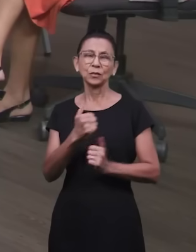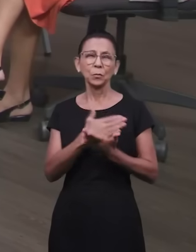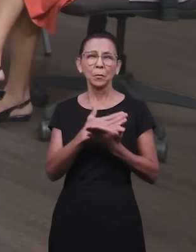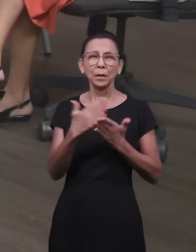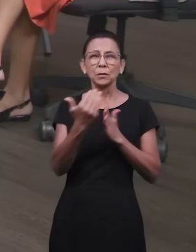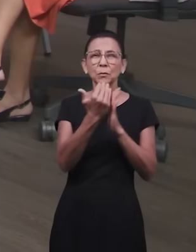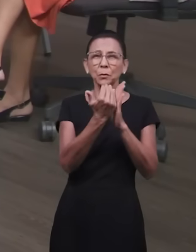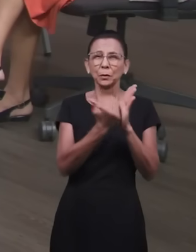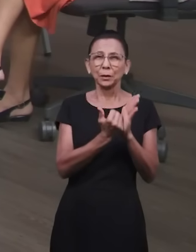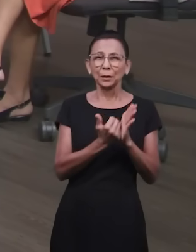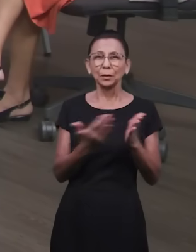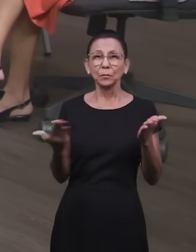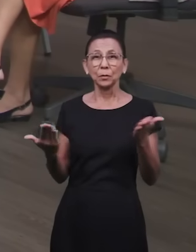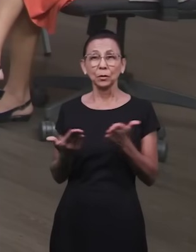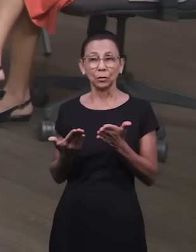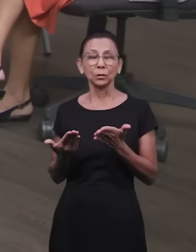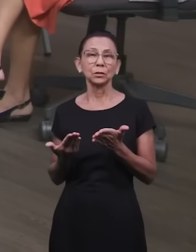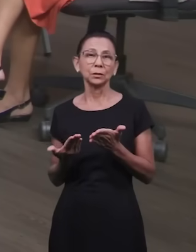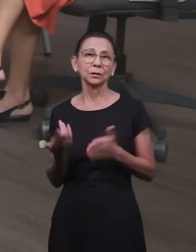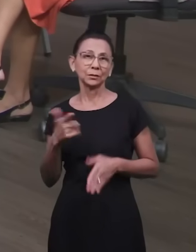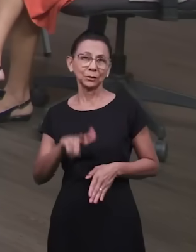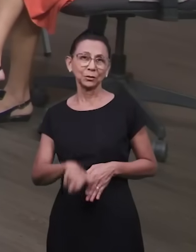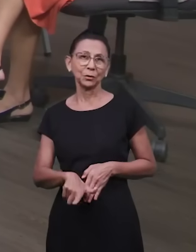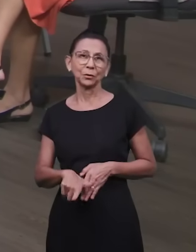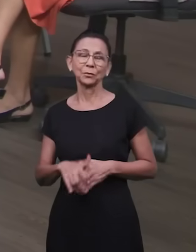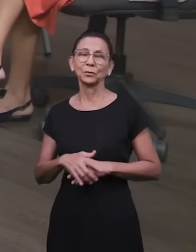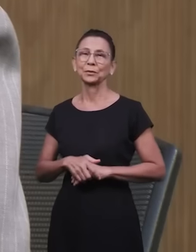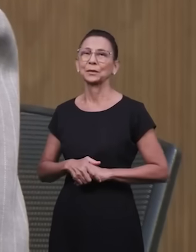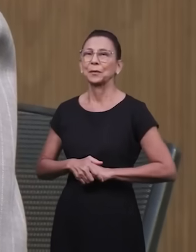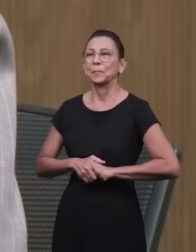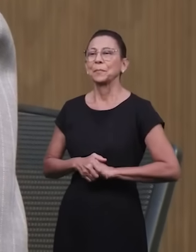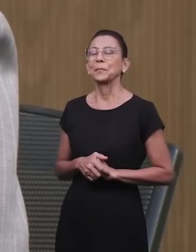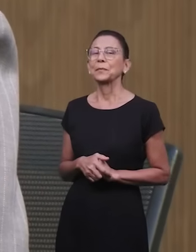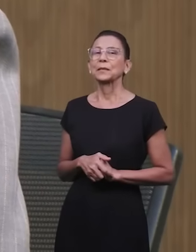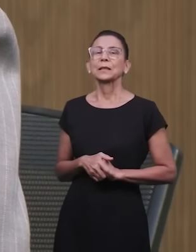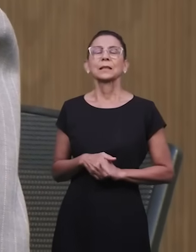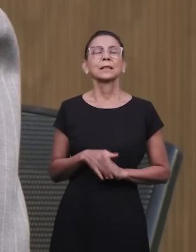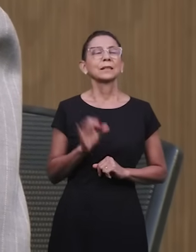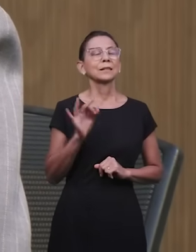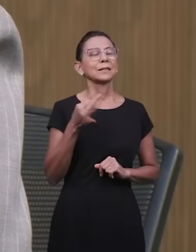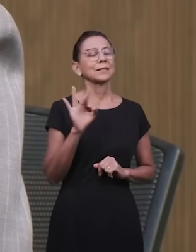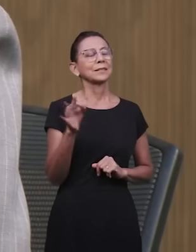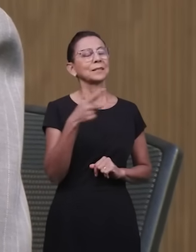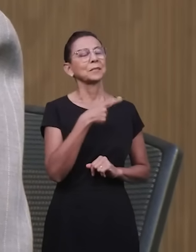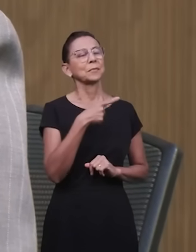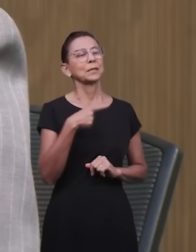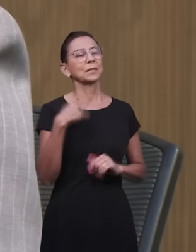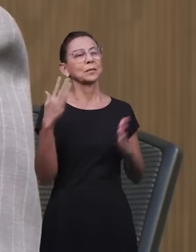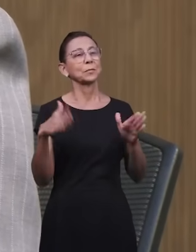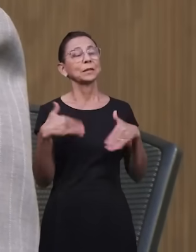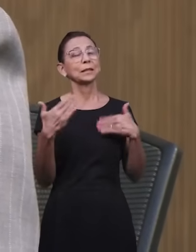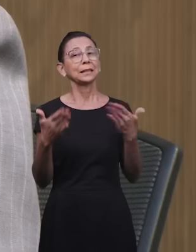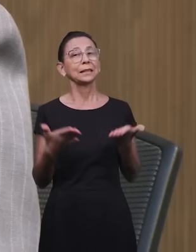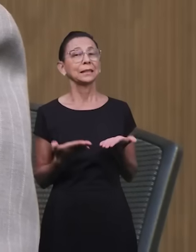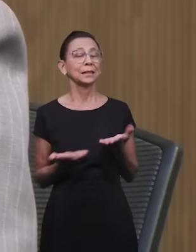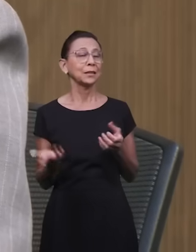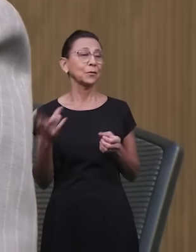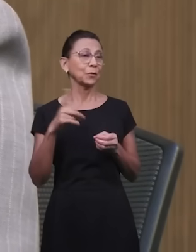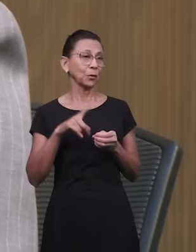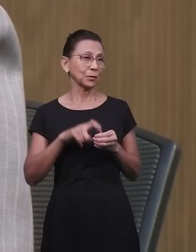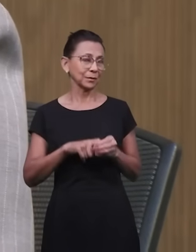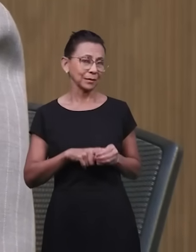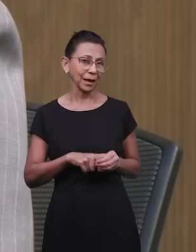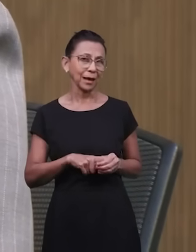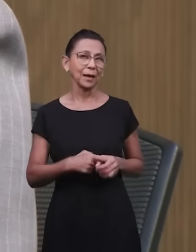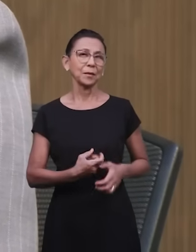gente ver se a gente consegue extrair alguma coisa da Andressa e dos jovens que estão aqui, né? Com certeza, pastor. É uma alegria estar de novo aqui, poder